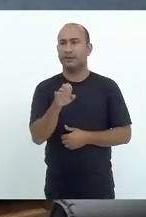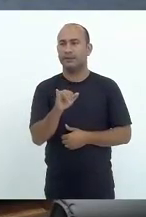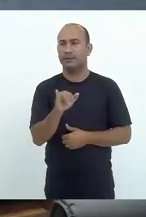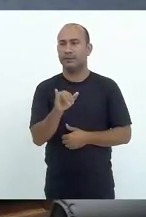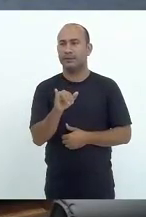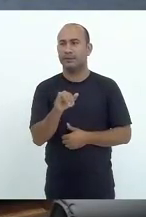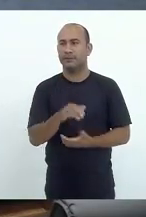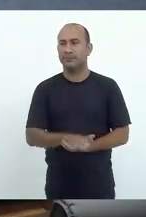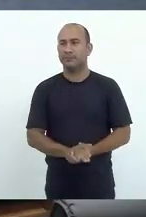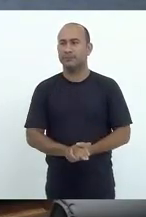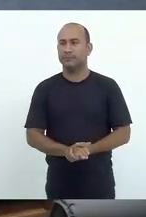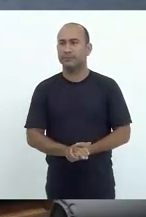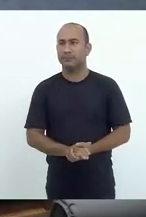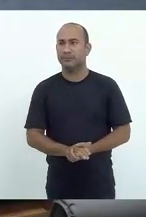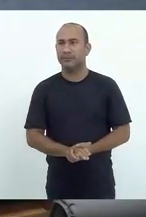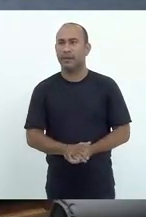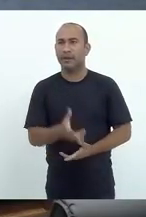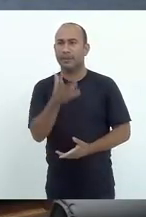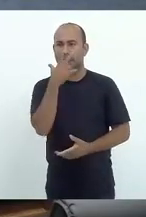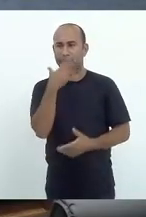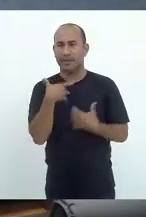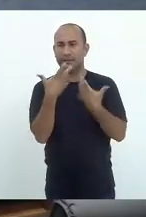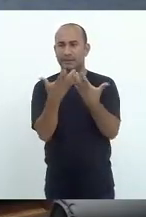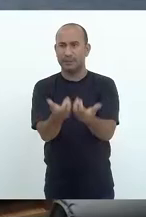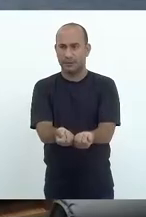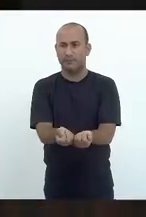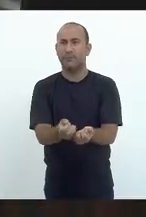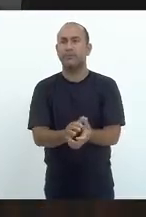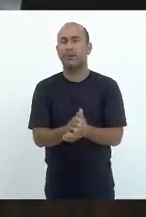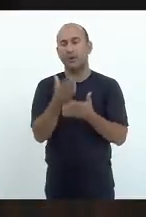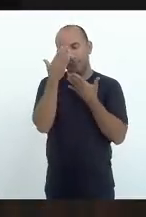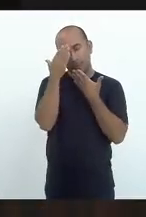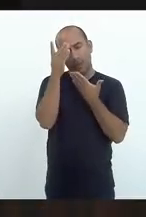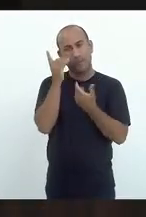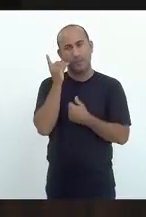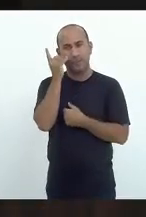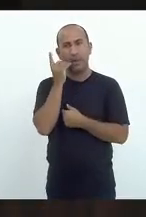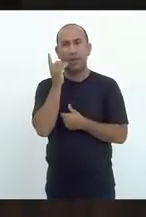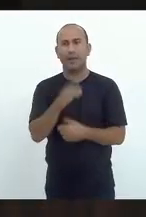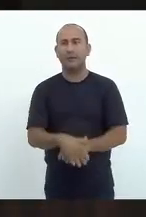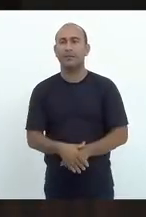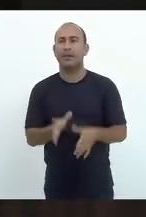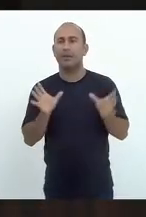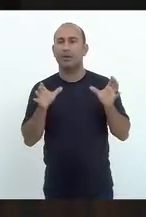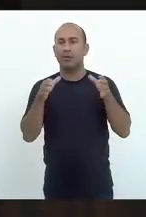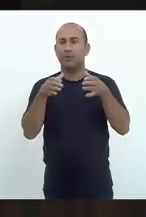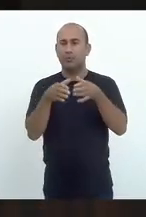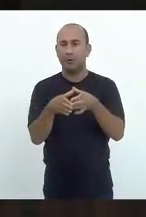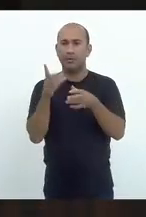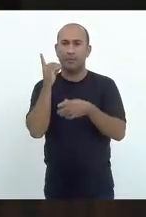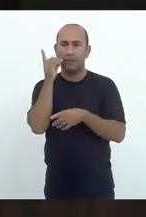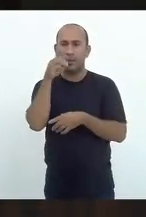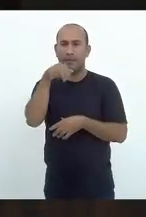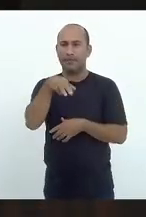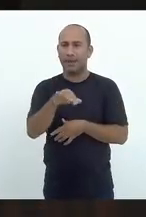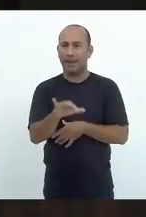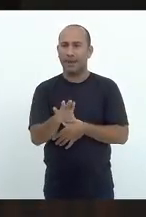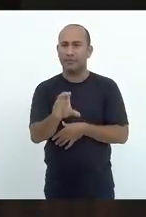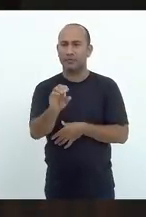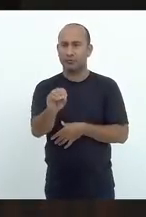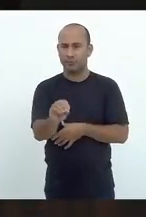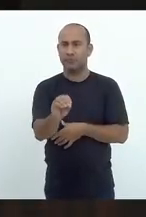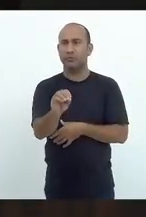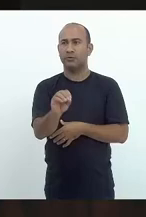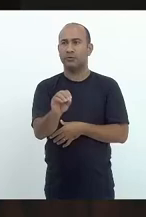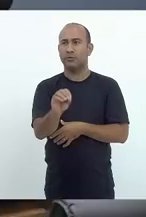Senhor presidente, no mérito, parecer é favorável. Obrigado, deputada. Pela Comissão de Orçamento, deputado Márcio Canella.